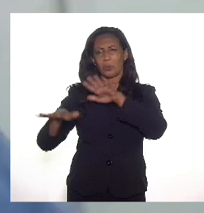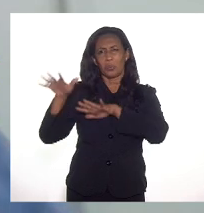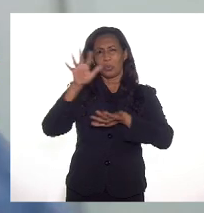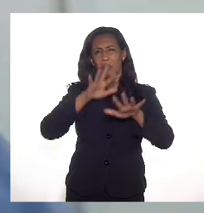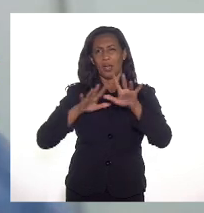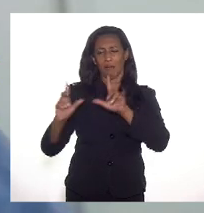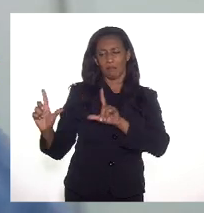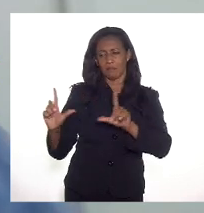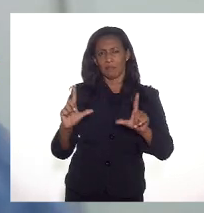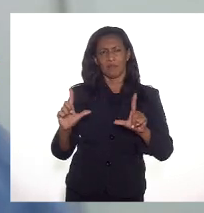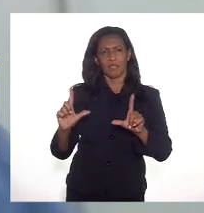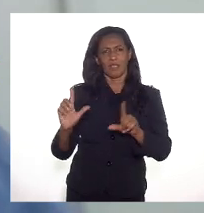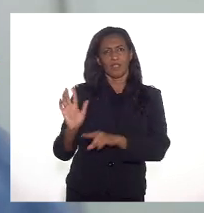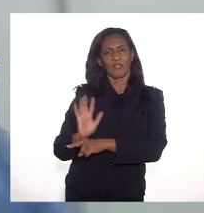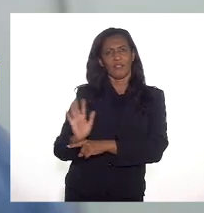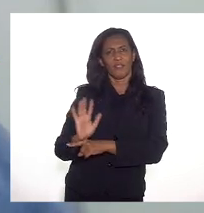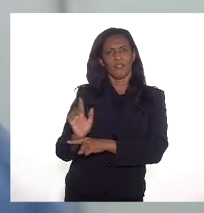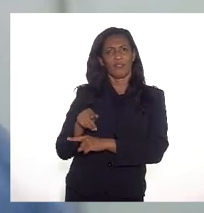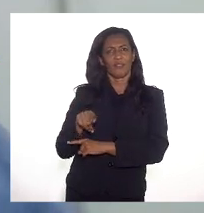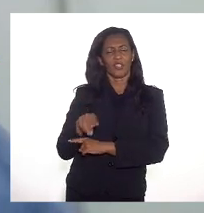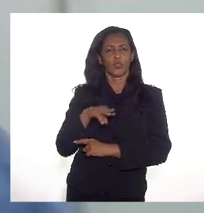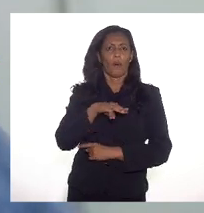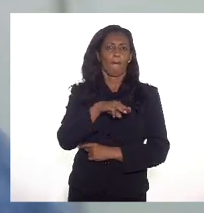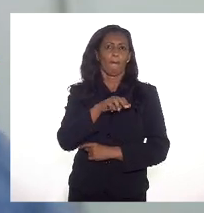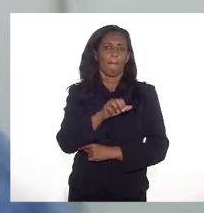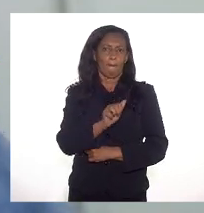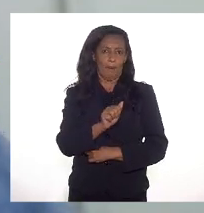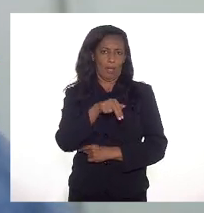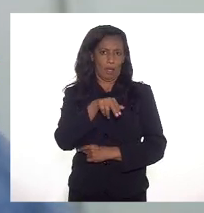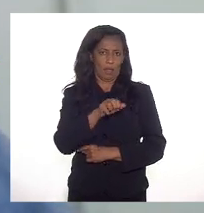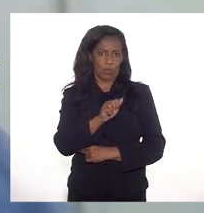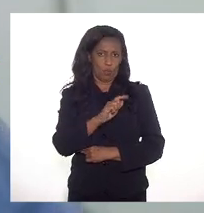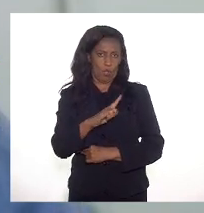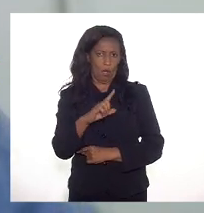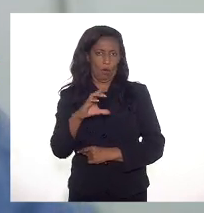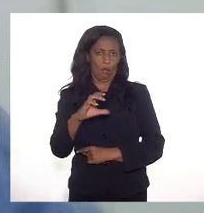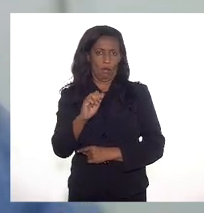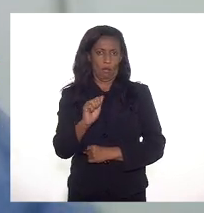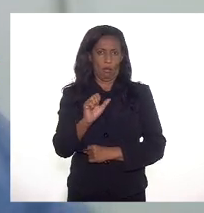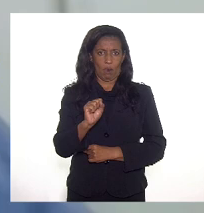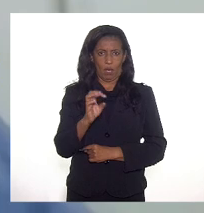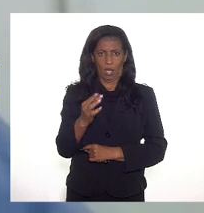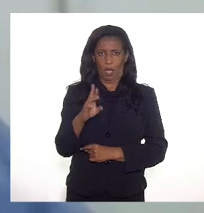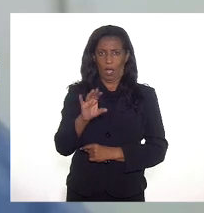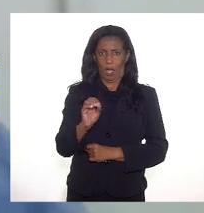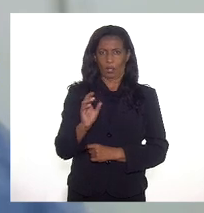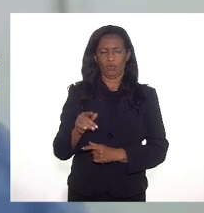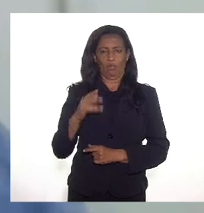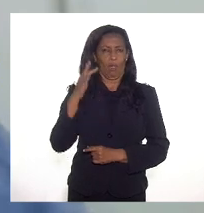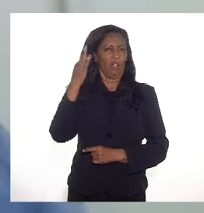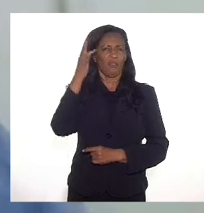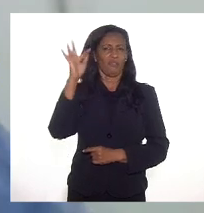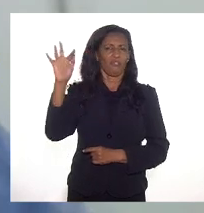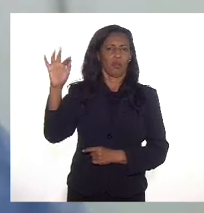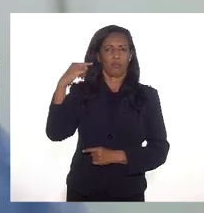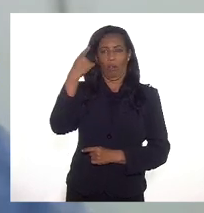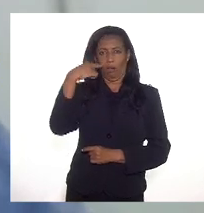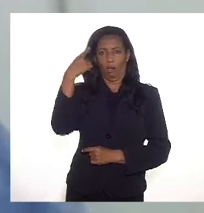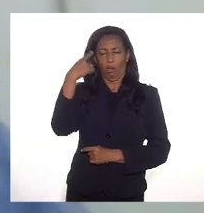vídeo do Manuel Castells, que é um filósofo